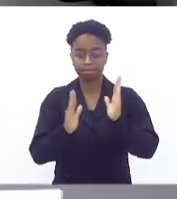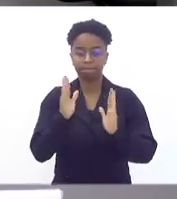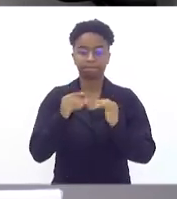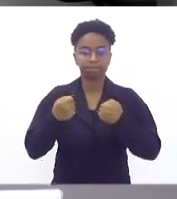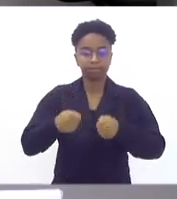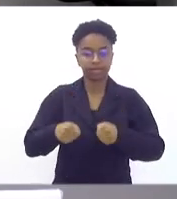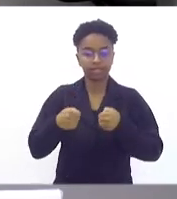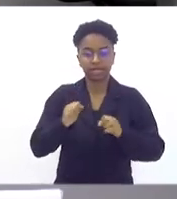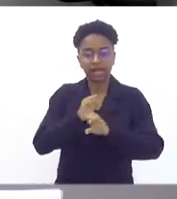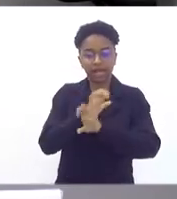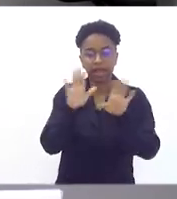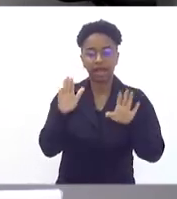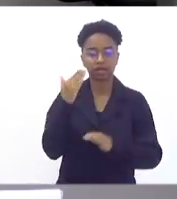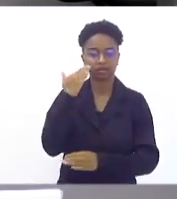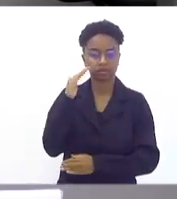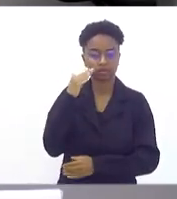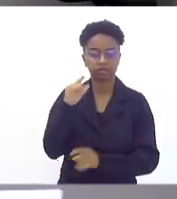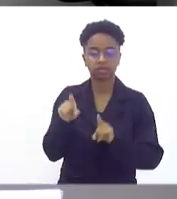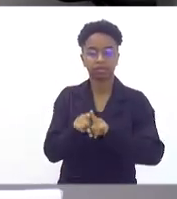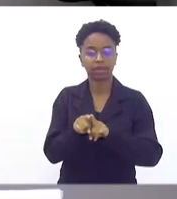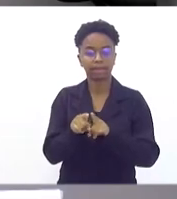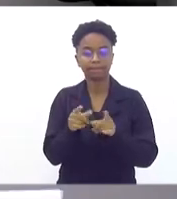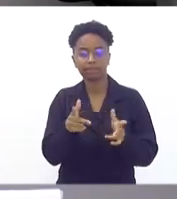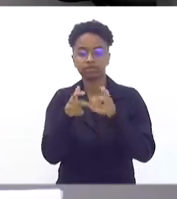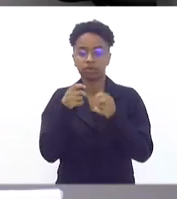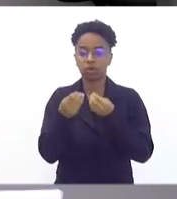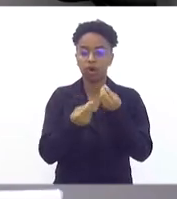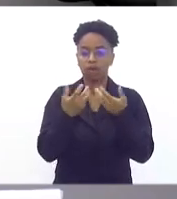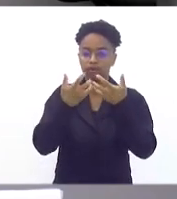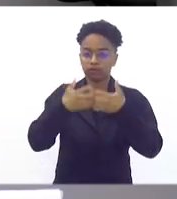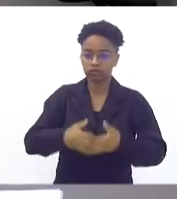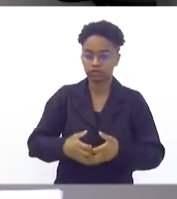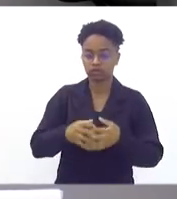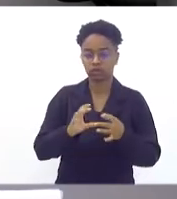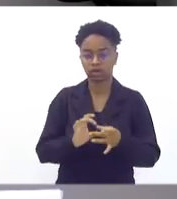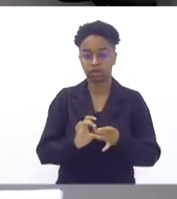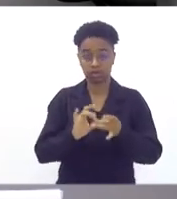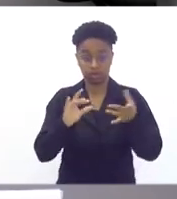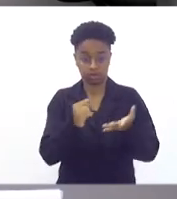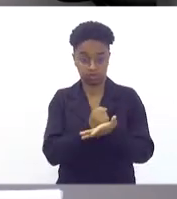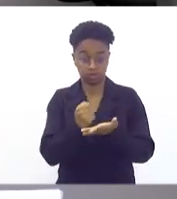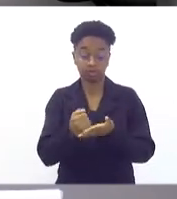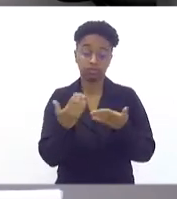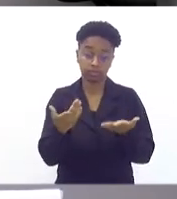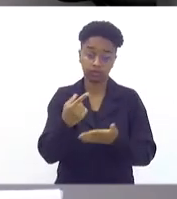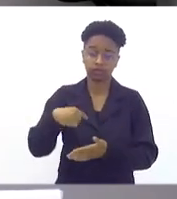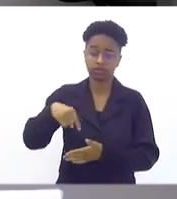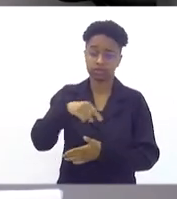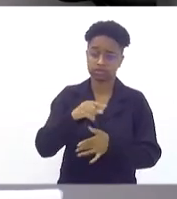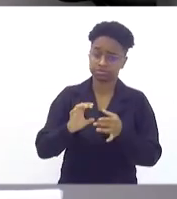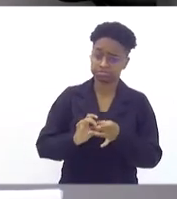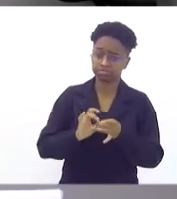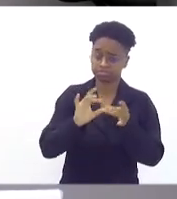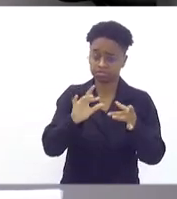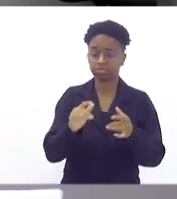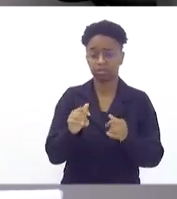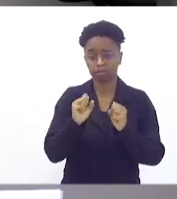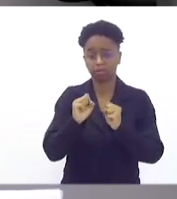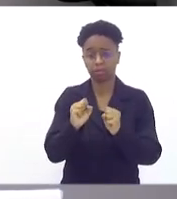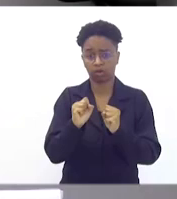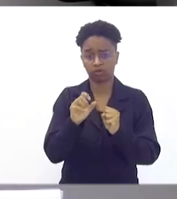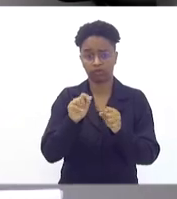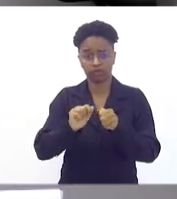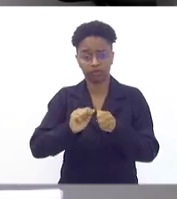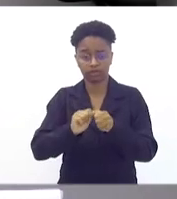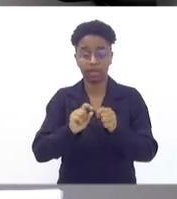ter mais clareza E como tão funcionando as concessões e nesse ponto os senhores têm muita legitimidade para isso então a nossa ideia é que